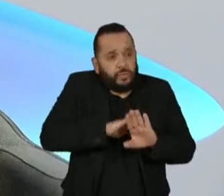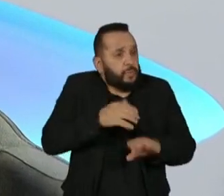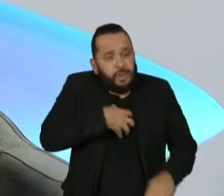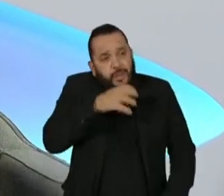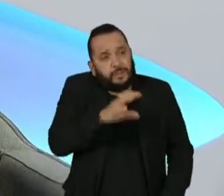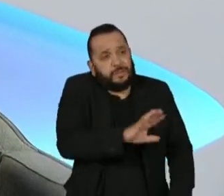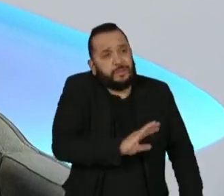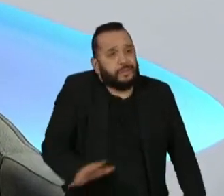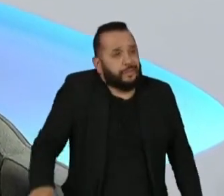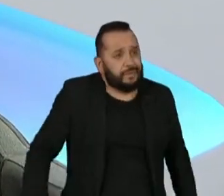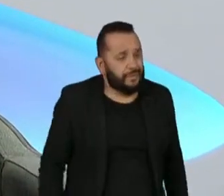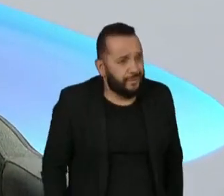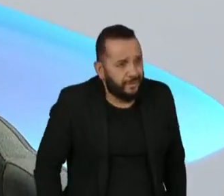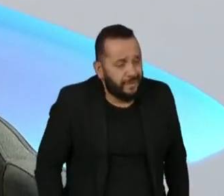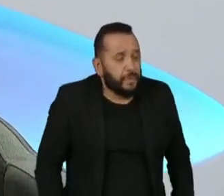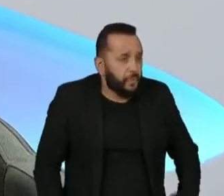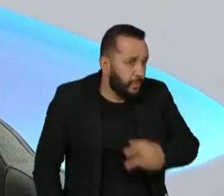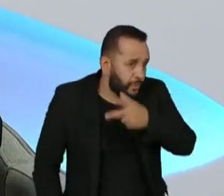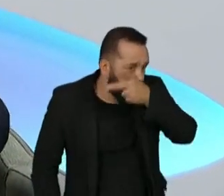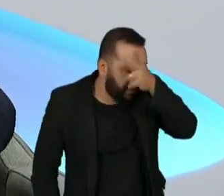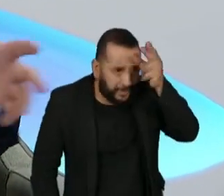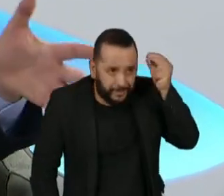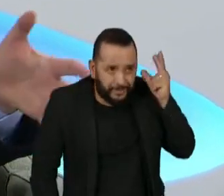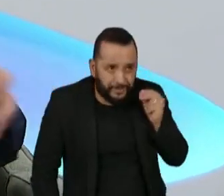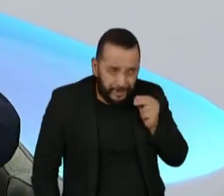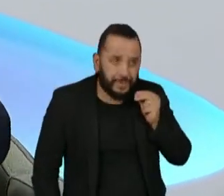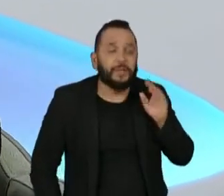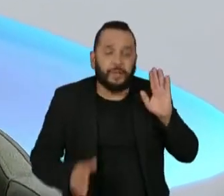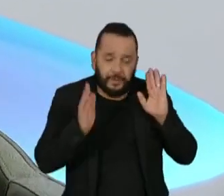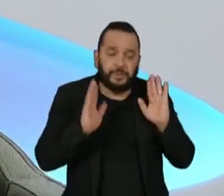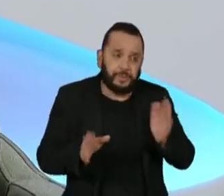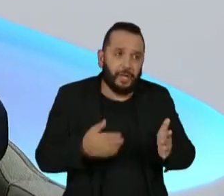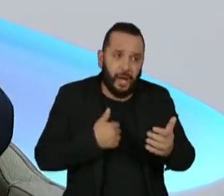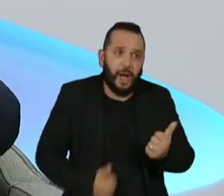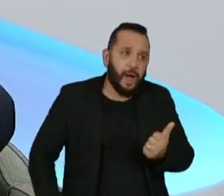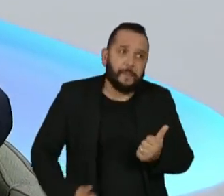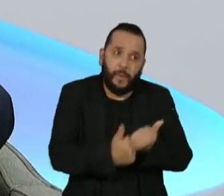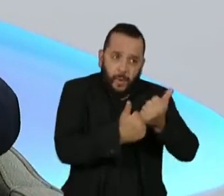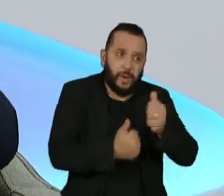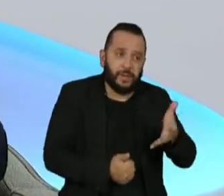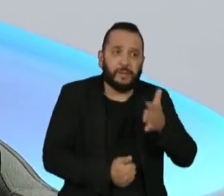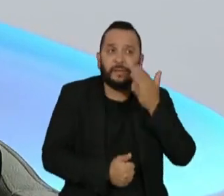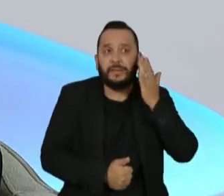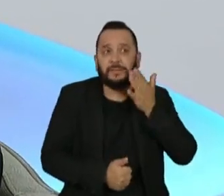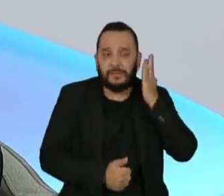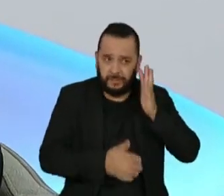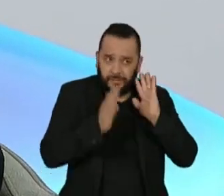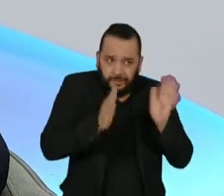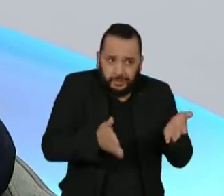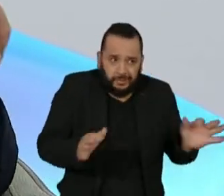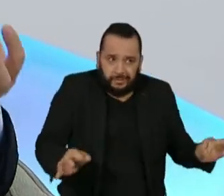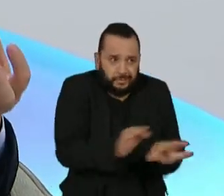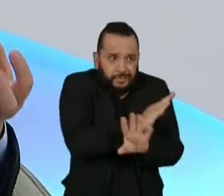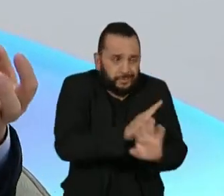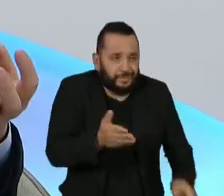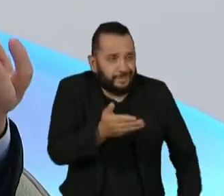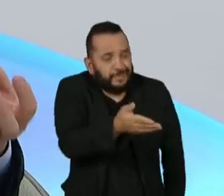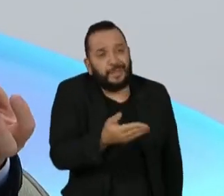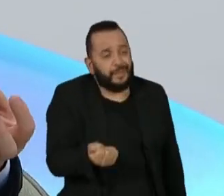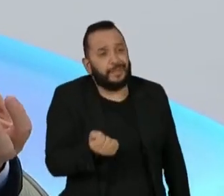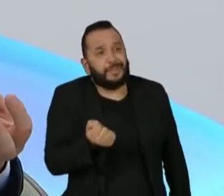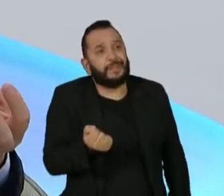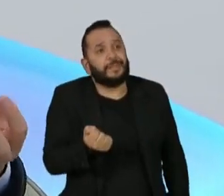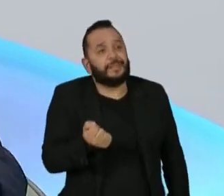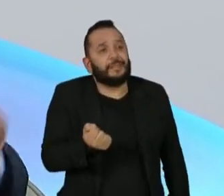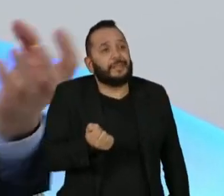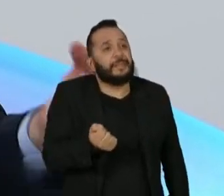Então... Os prefeitos já aderiram à campanha, né, já desde o início, os primeiros dias, e eles estão sendo